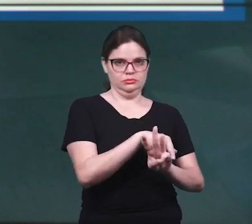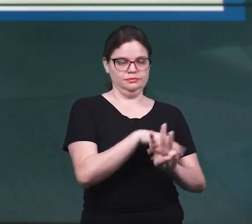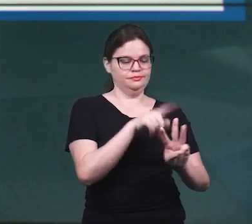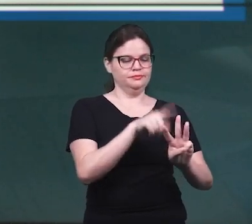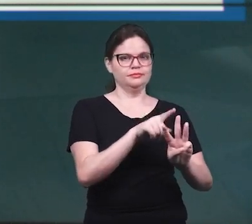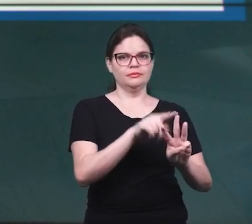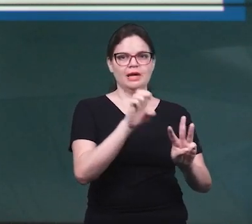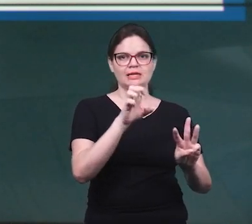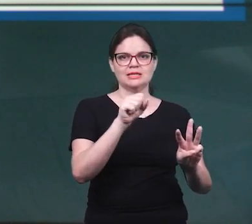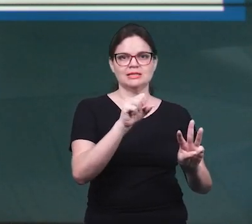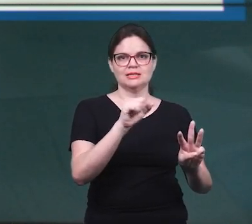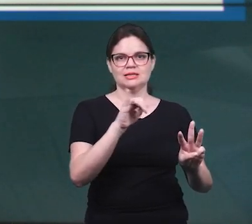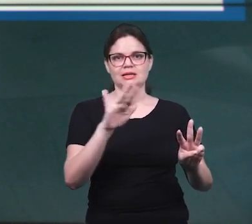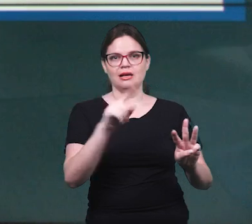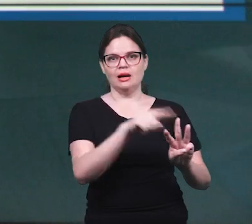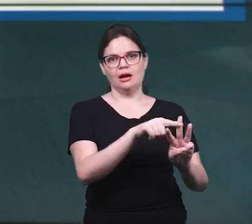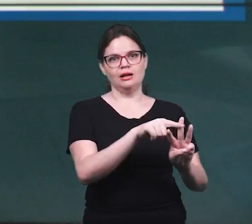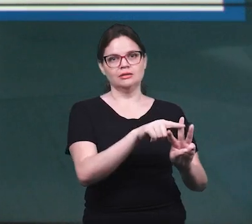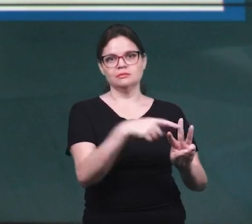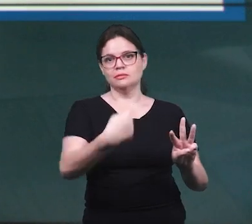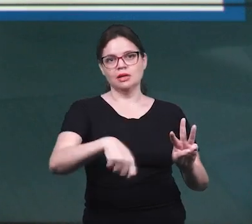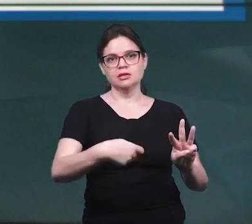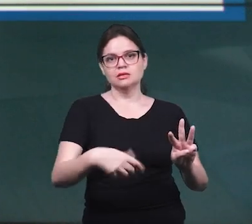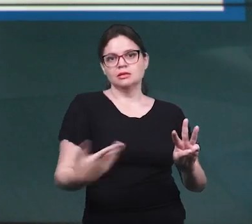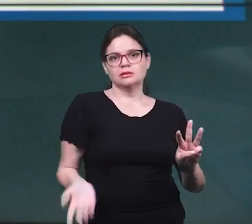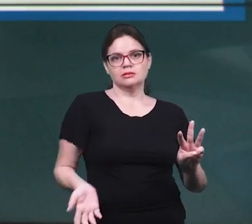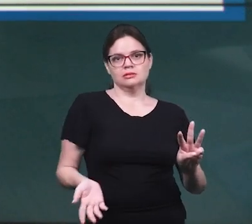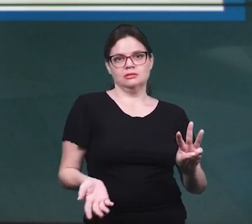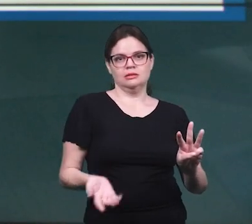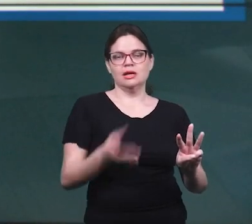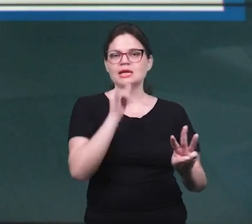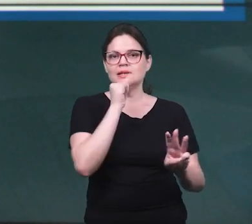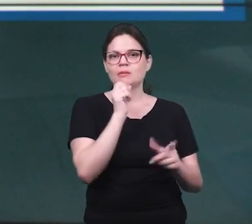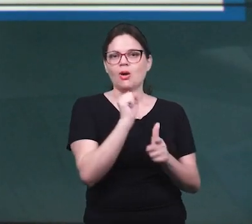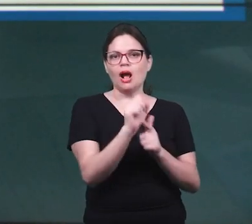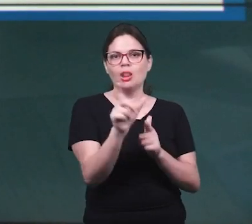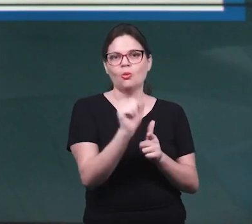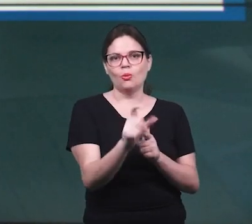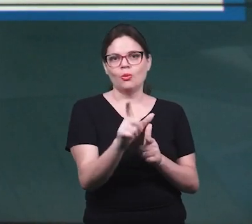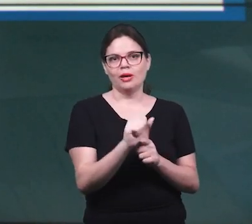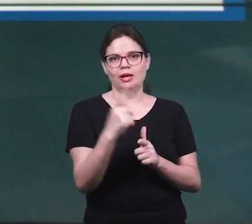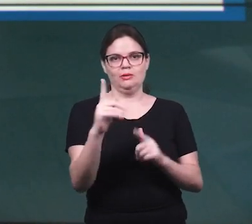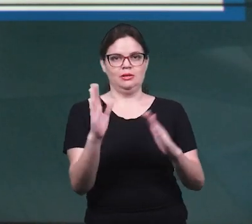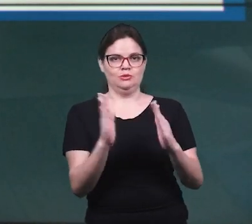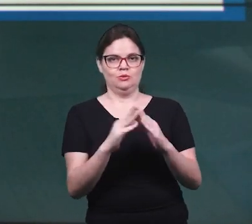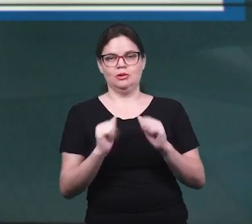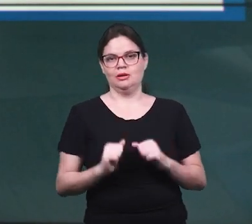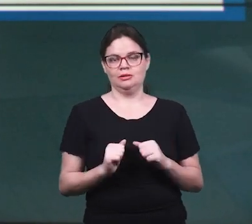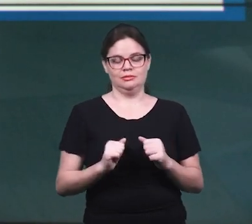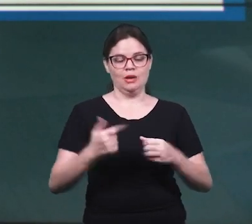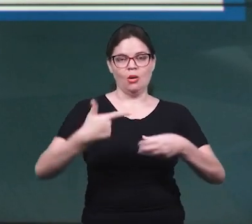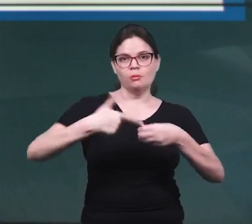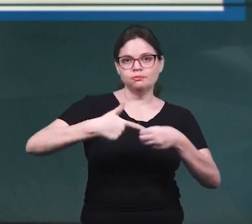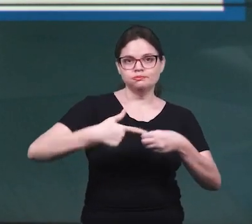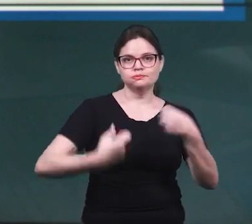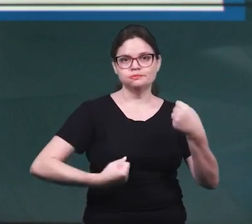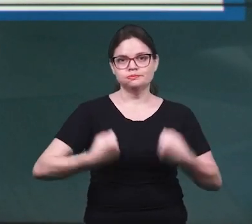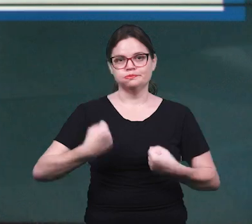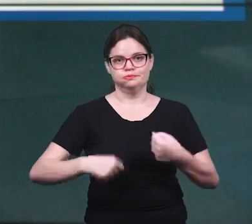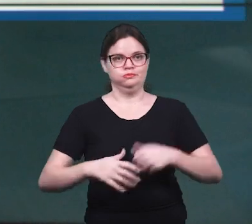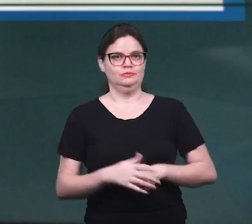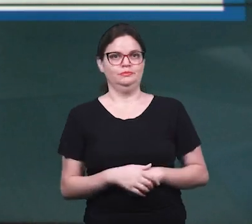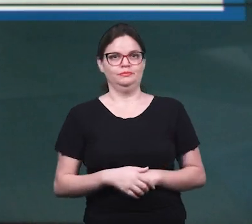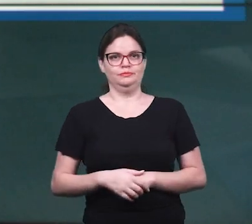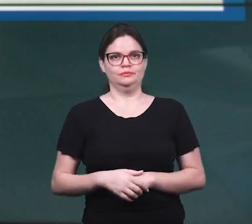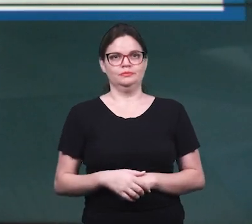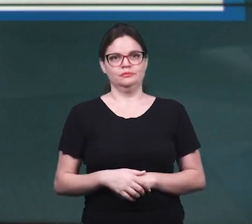não tem como fugir. É o aluguel da sua casa, é o combustível. O